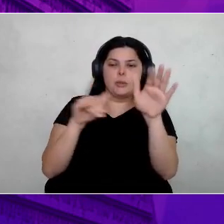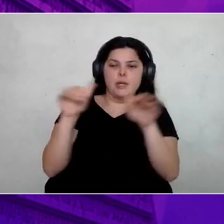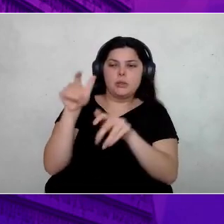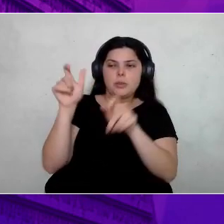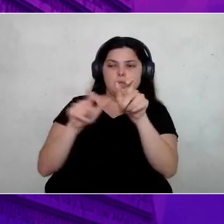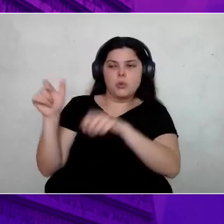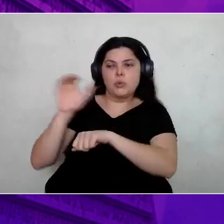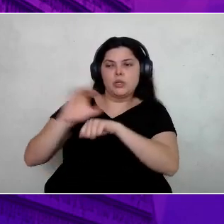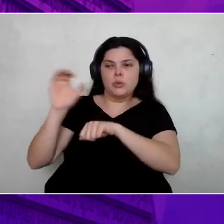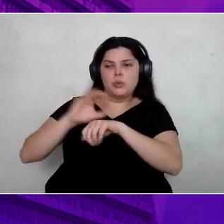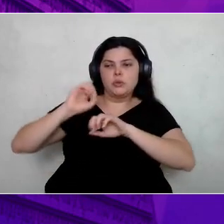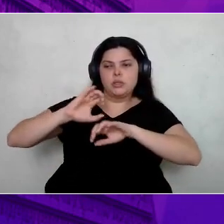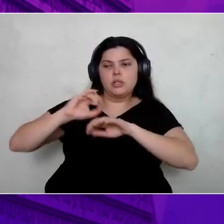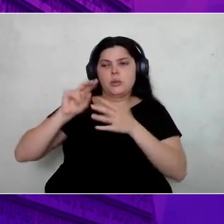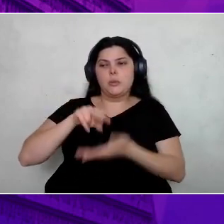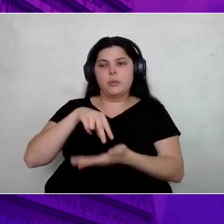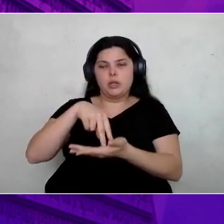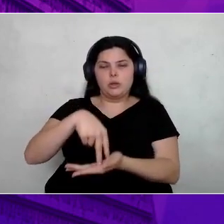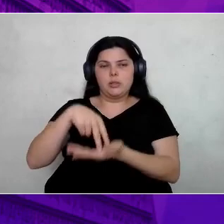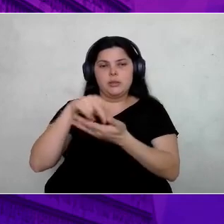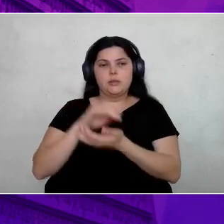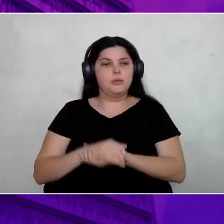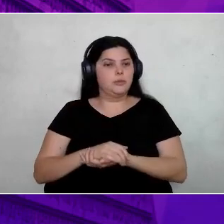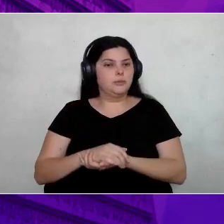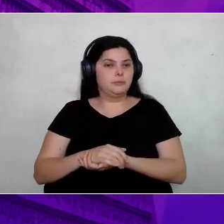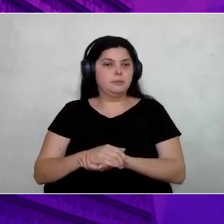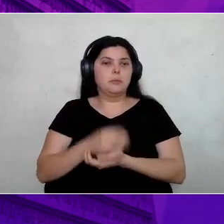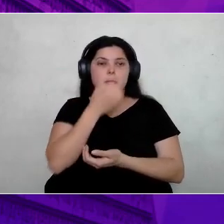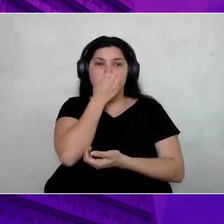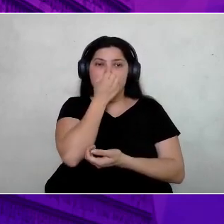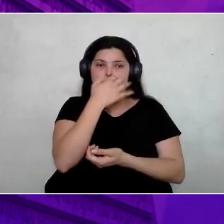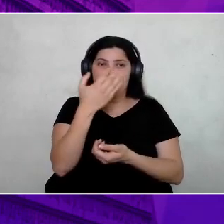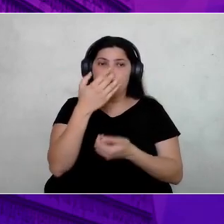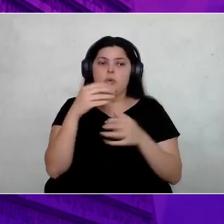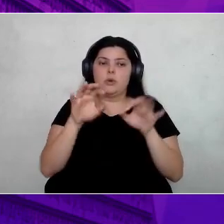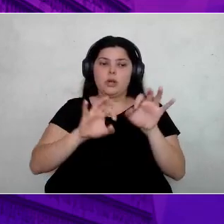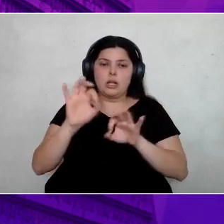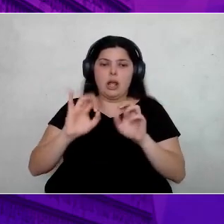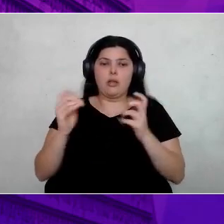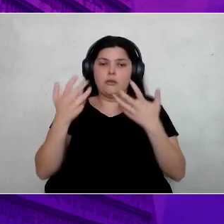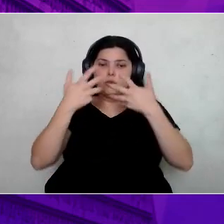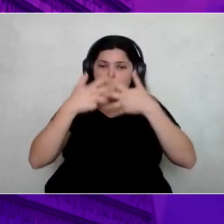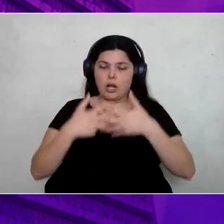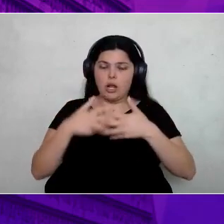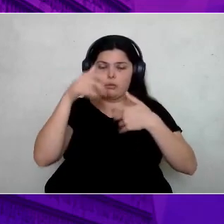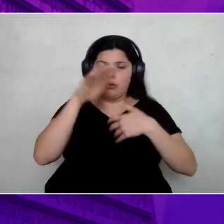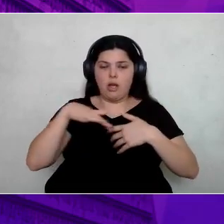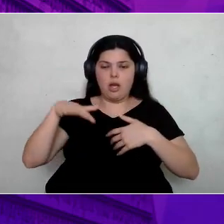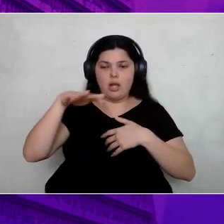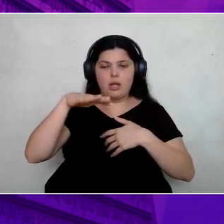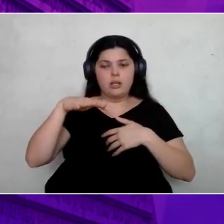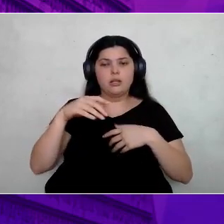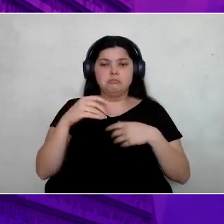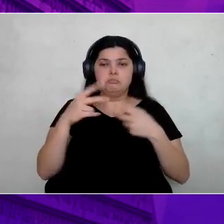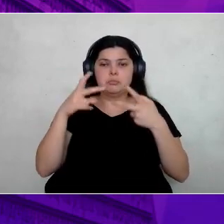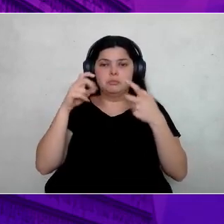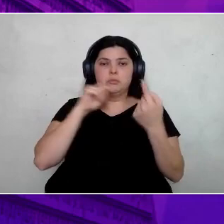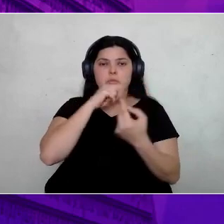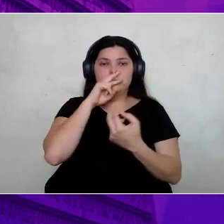e dando protagonismo. E isso tem feito sentido para a gente, no nosso contexto, e a gente tem visto o resultado.